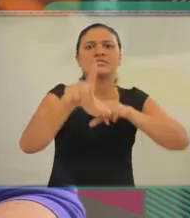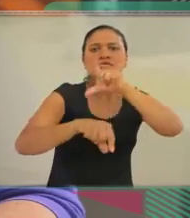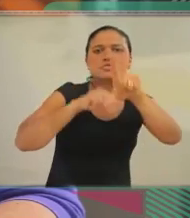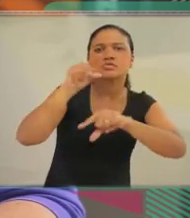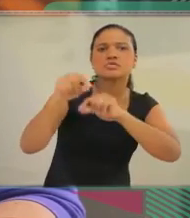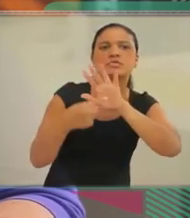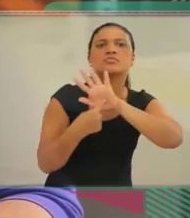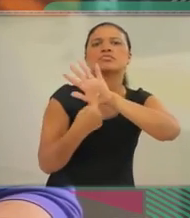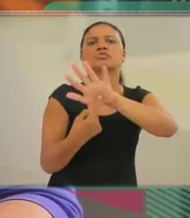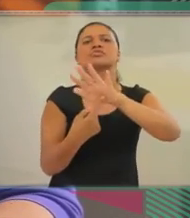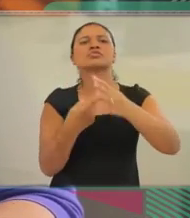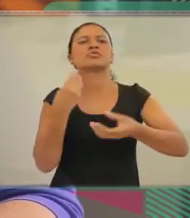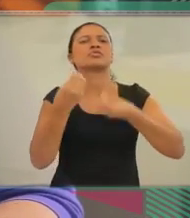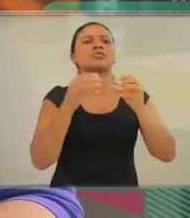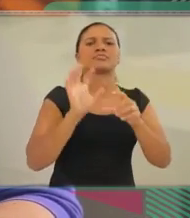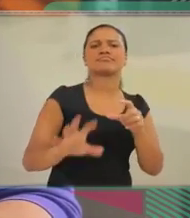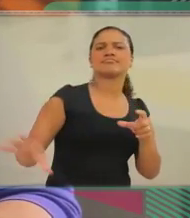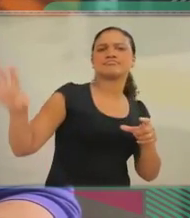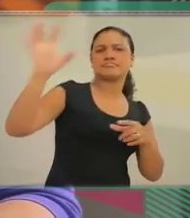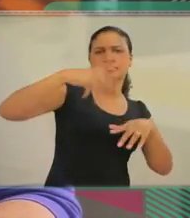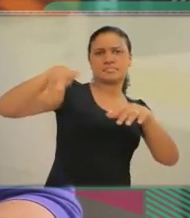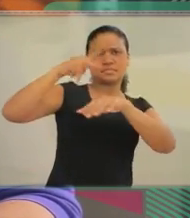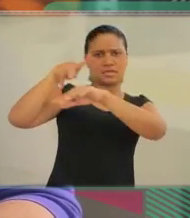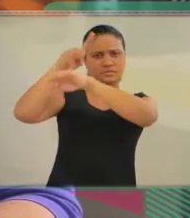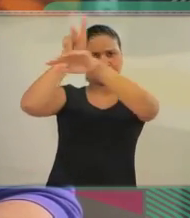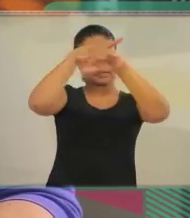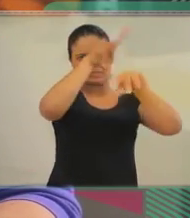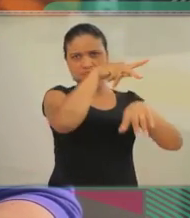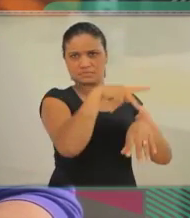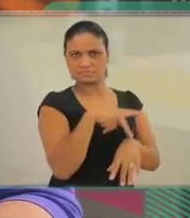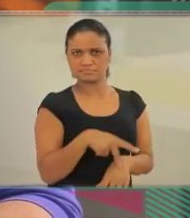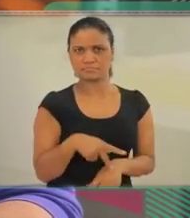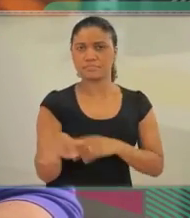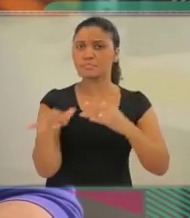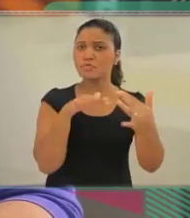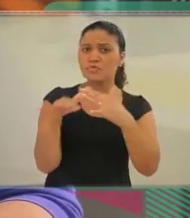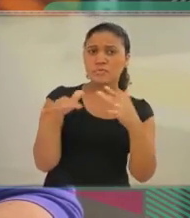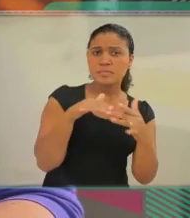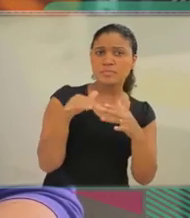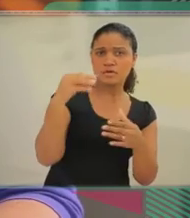uma escolha que também mostrasse as várias regiões do país, que o movimento